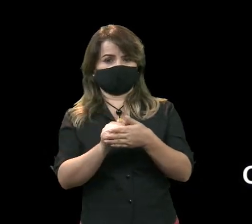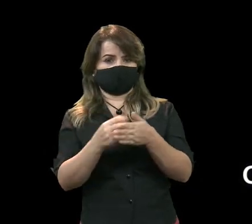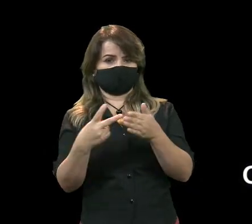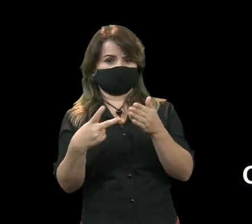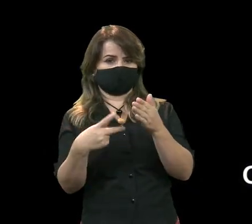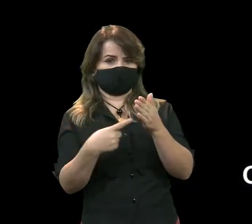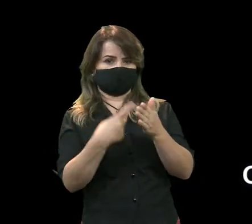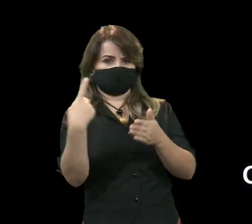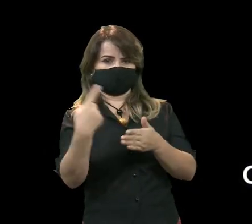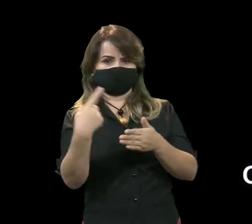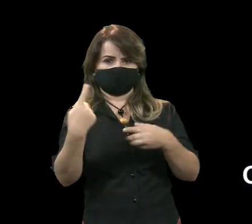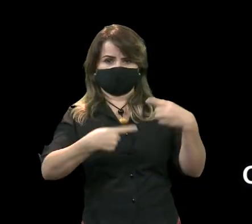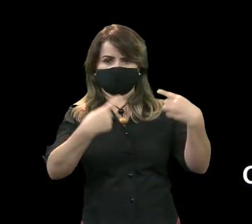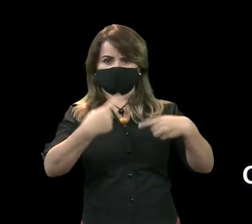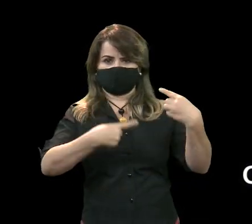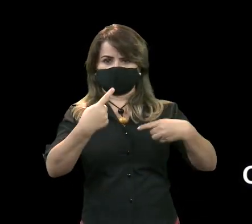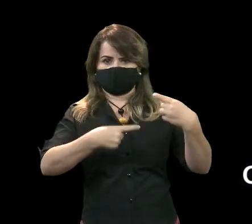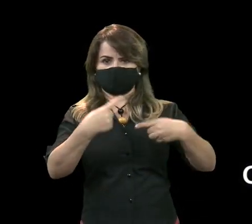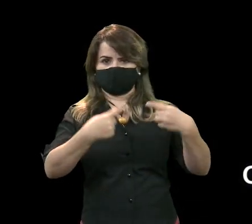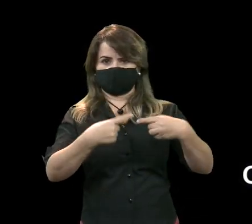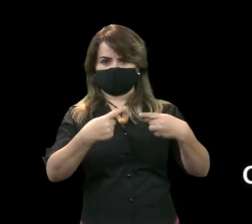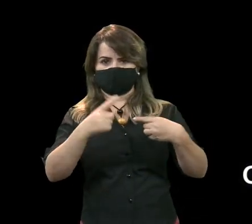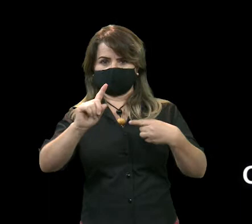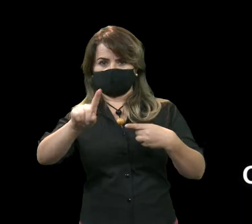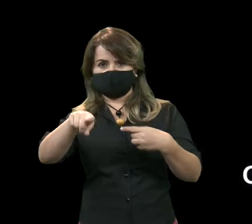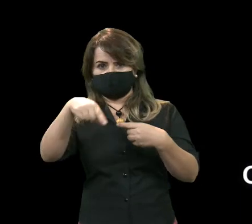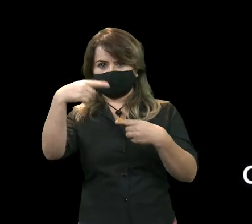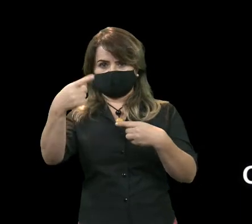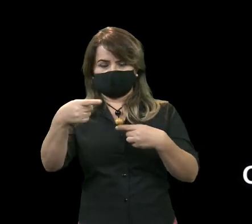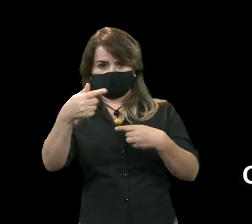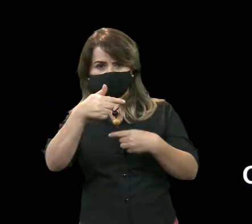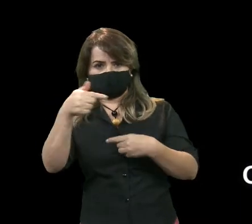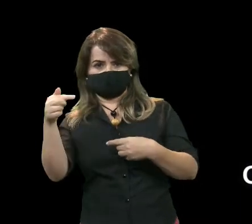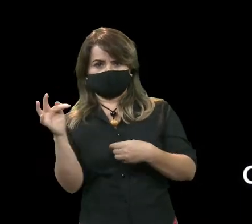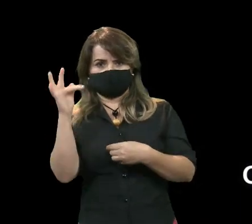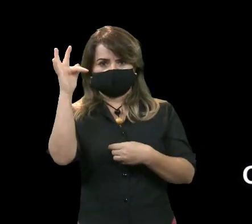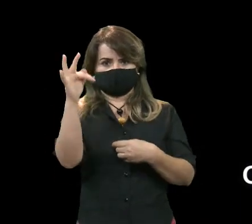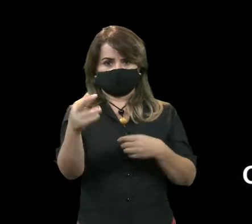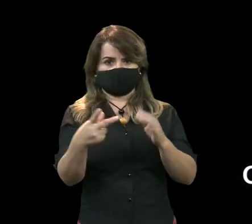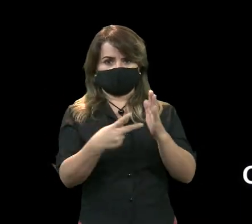negado em primeira discussão, a realidade de hoje, semana que vem, alternativa.